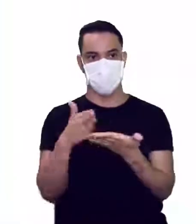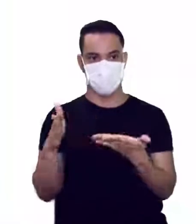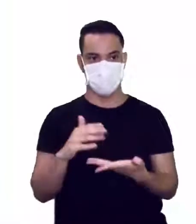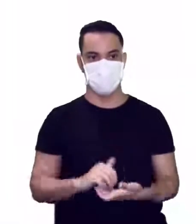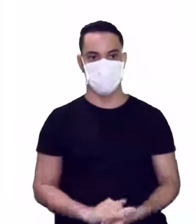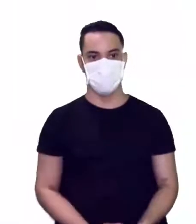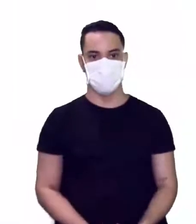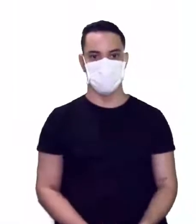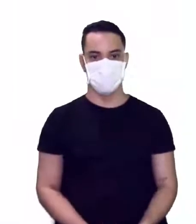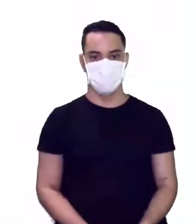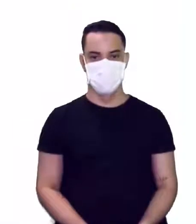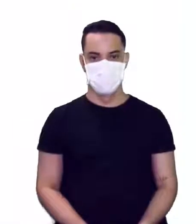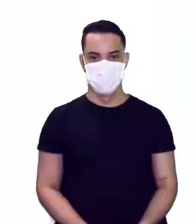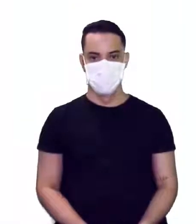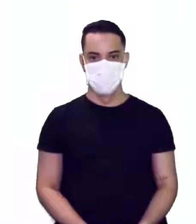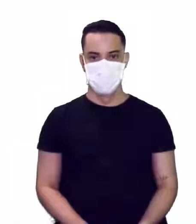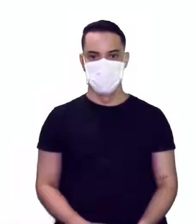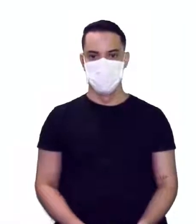só.